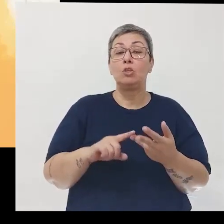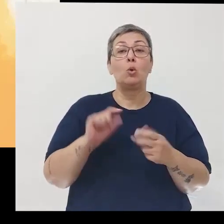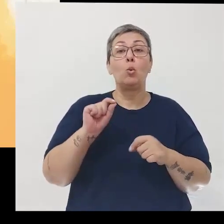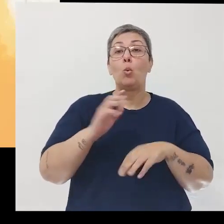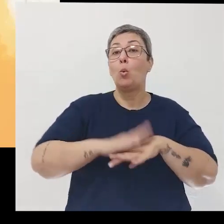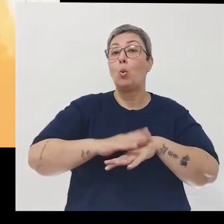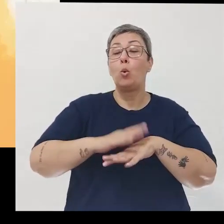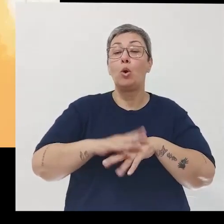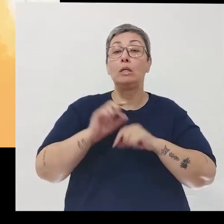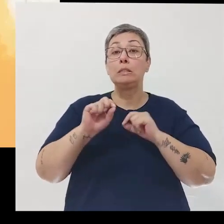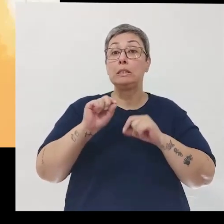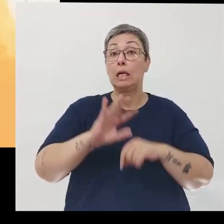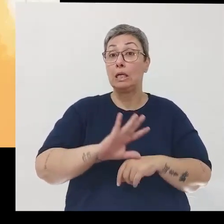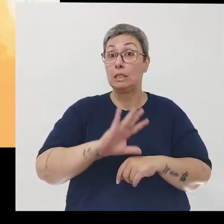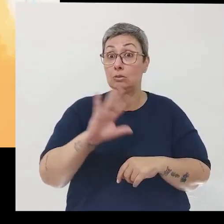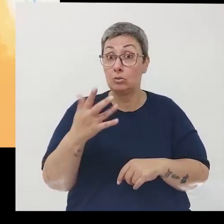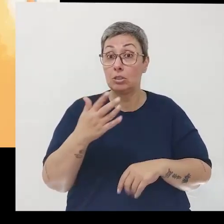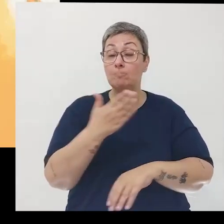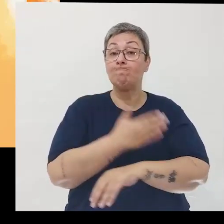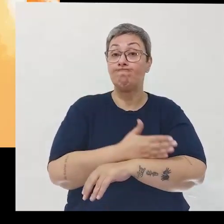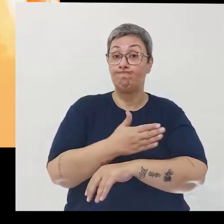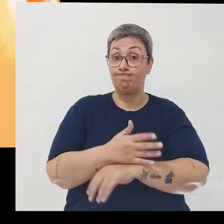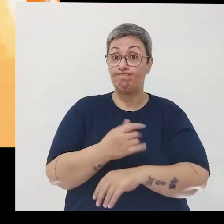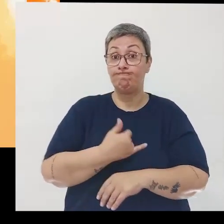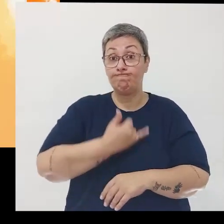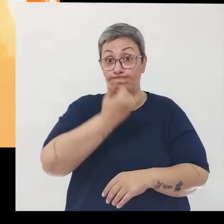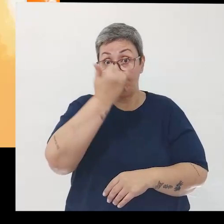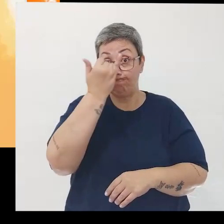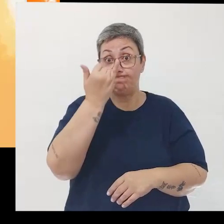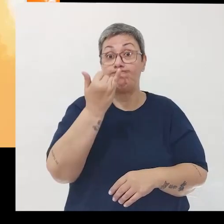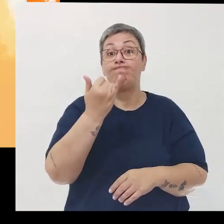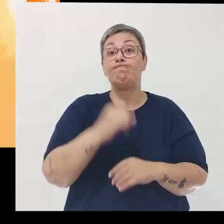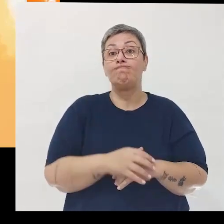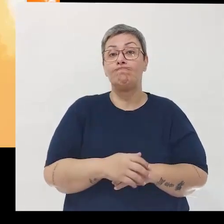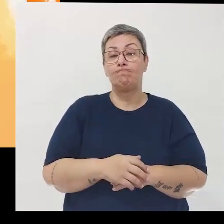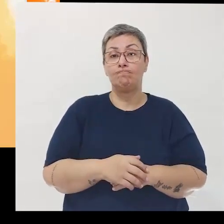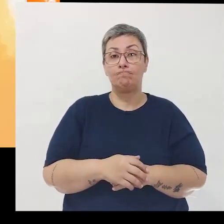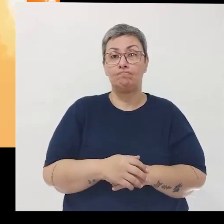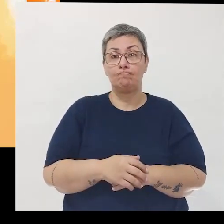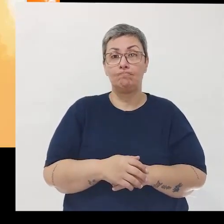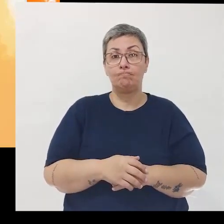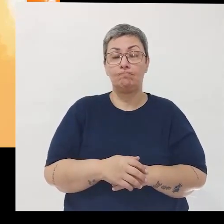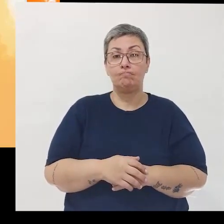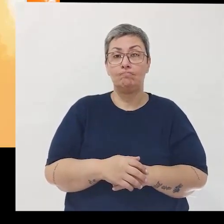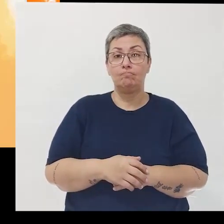E o que fazer caso os acidentes ocorram, tá? Caso eles ocorram.